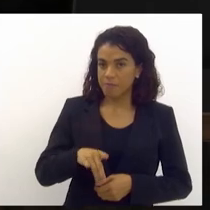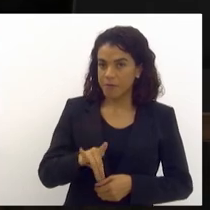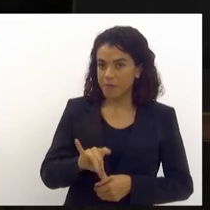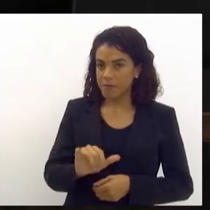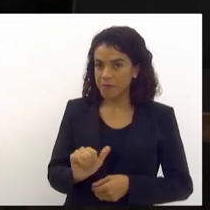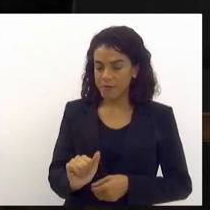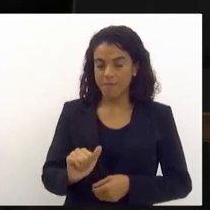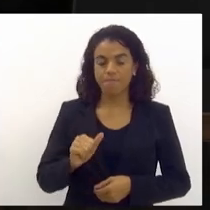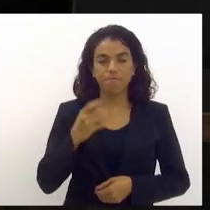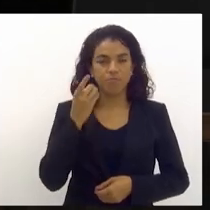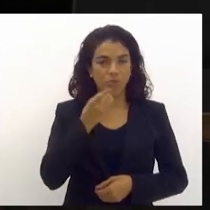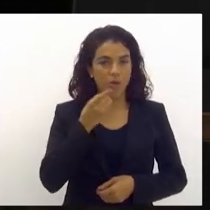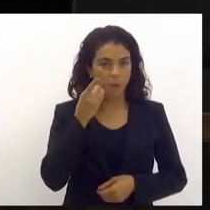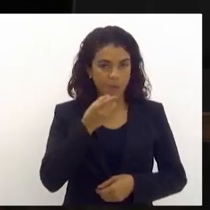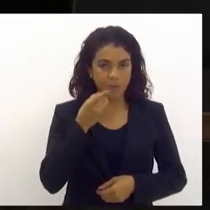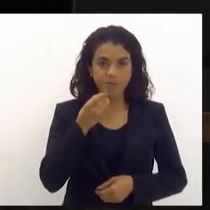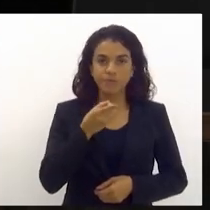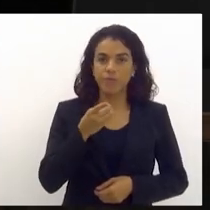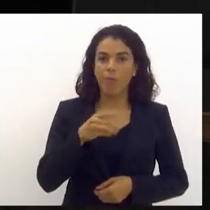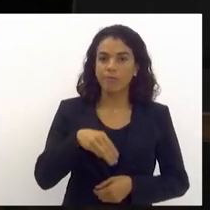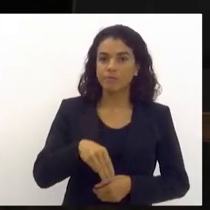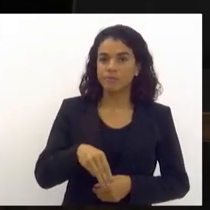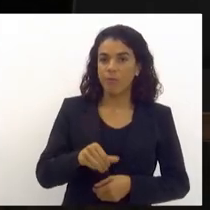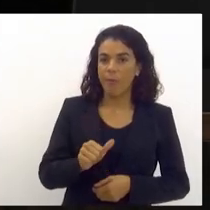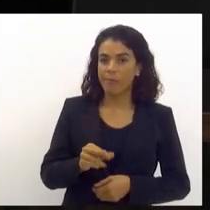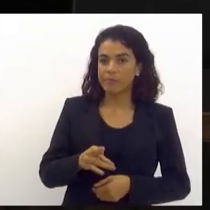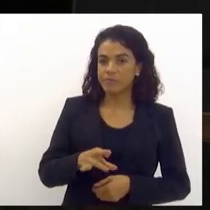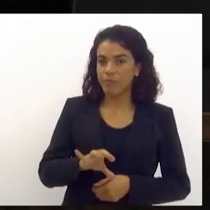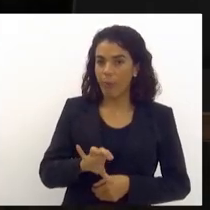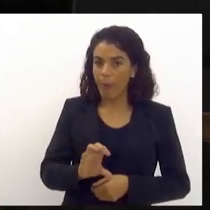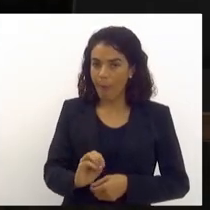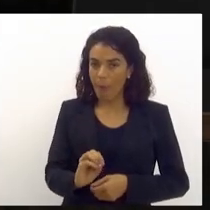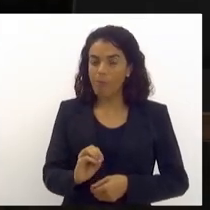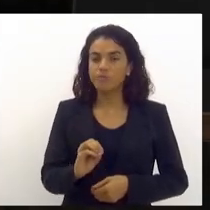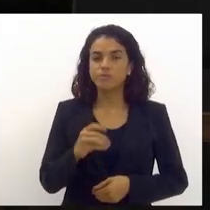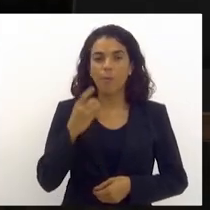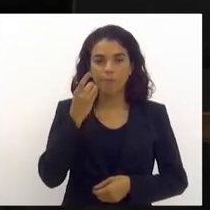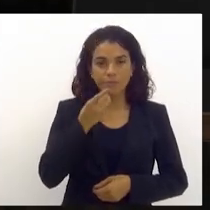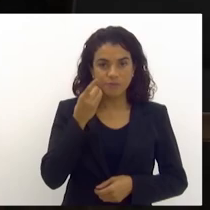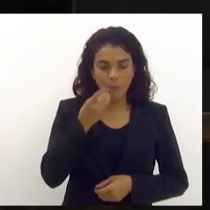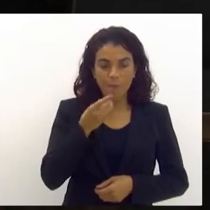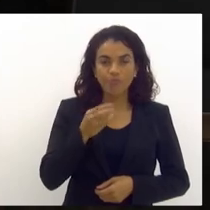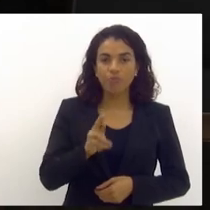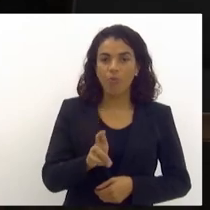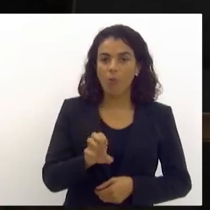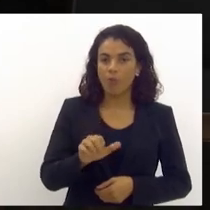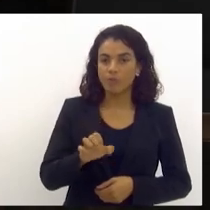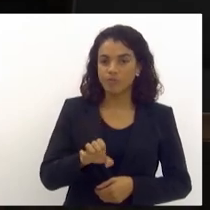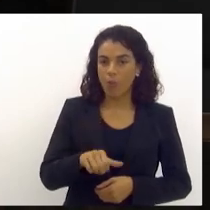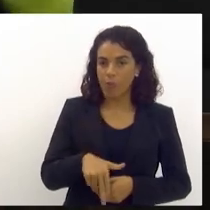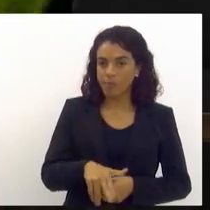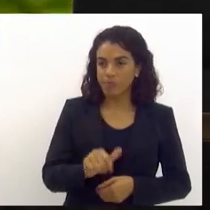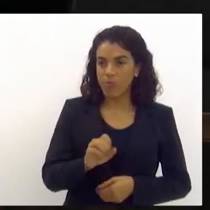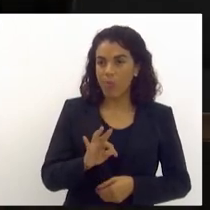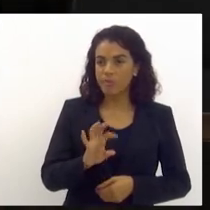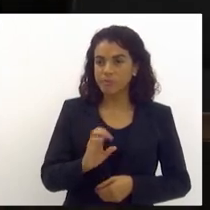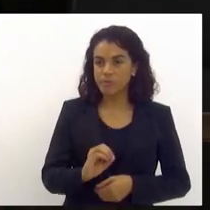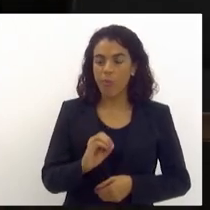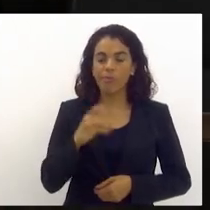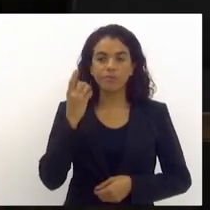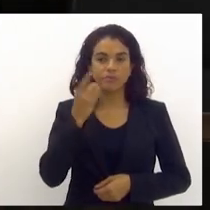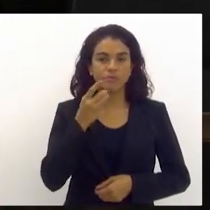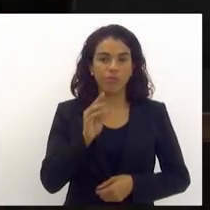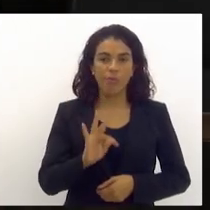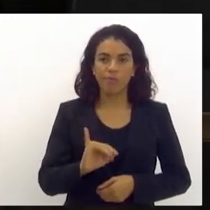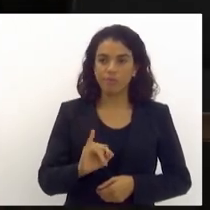Armelau, deputado Márcio Canela, deputado Renato Miranda, deputado